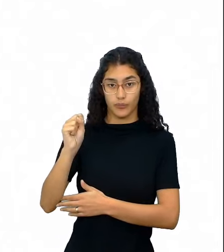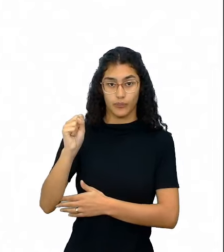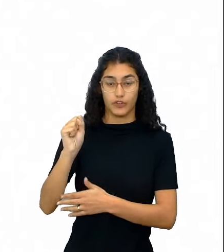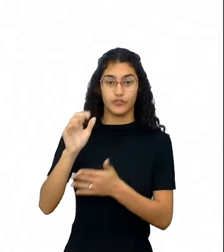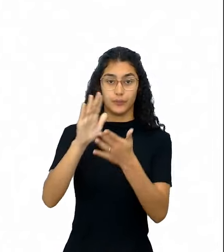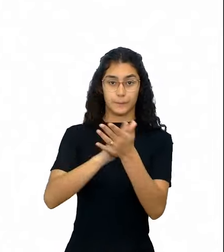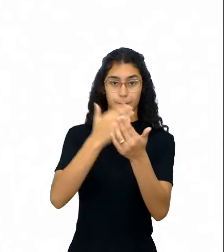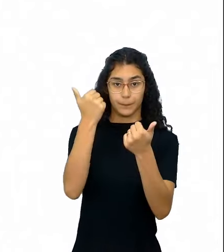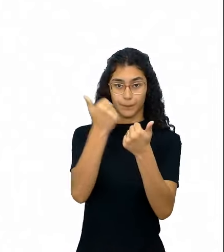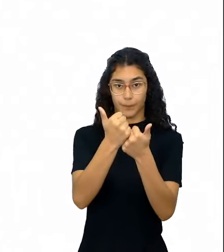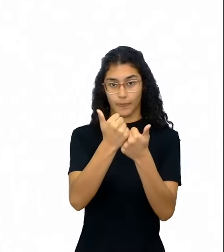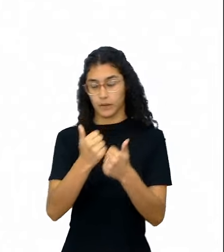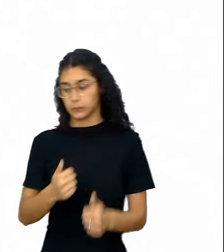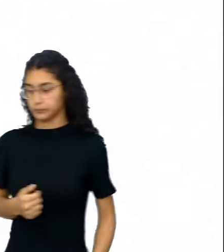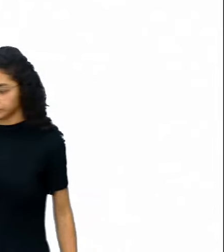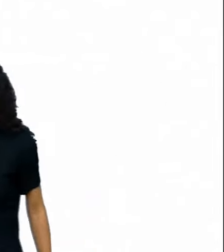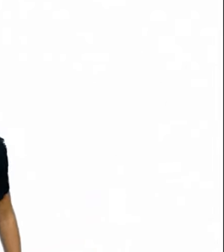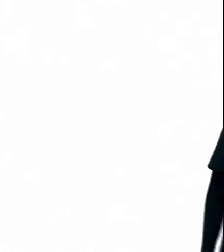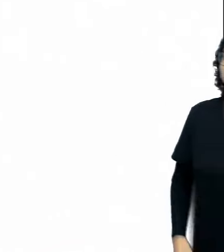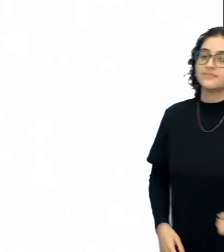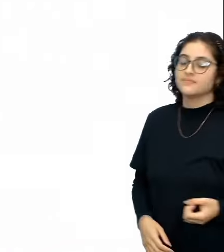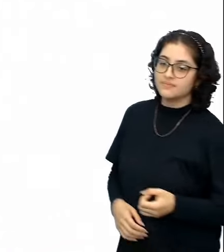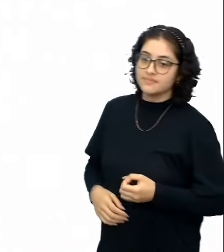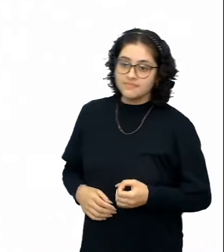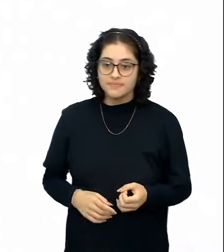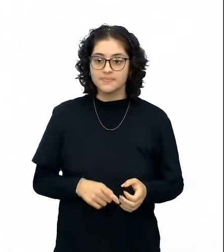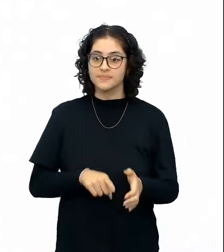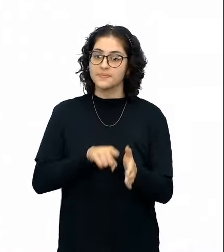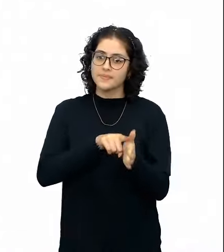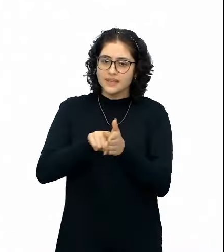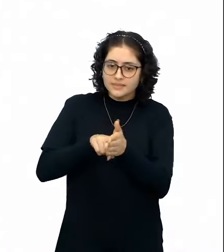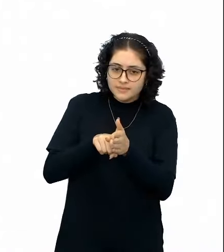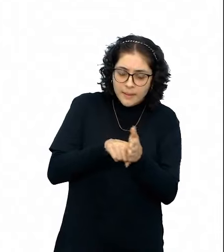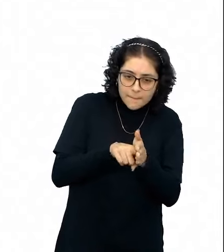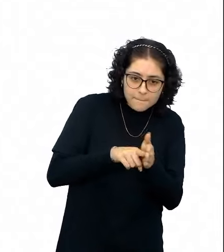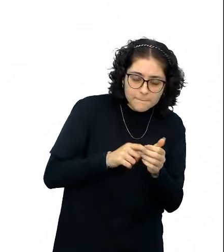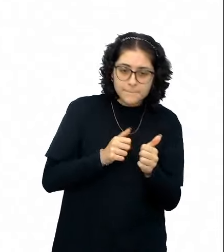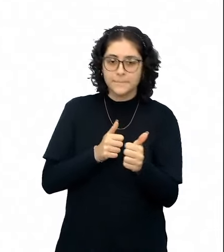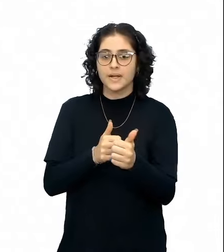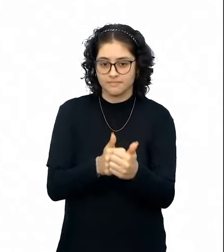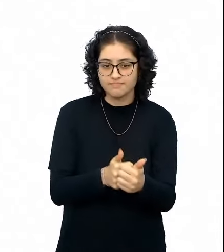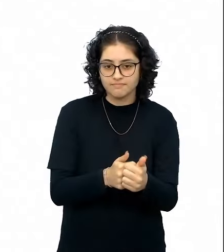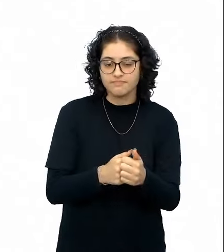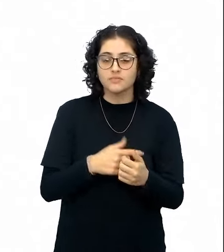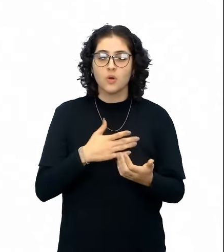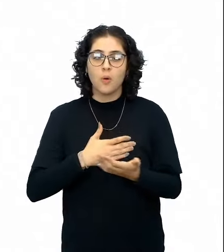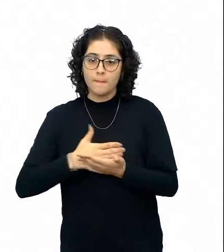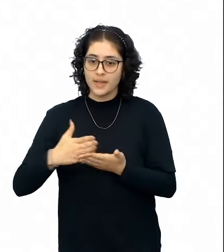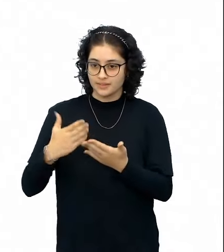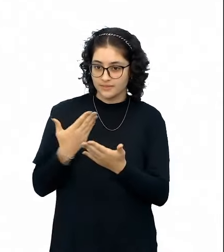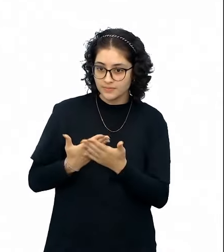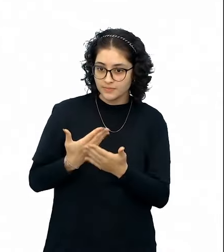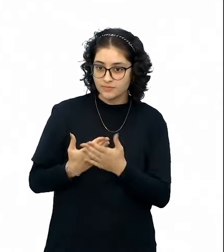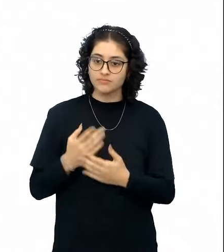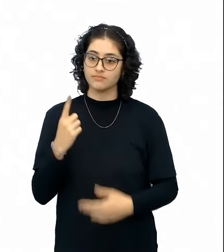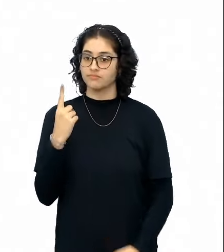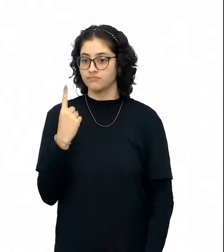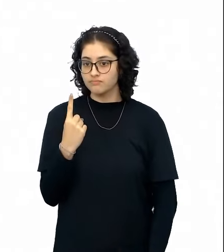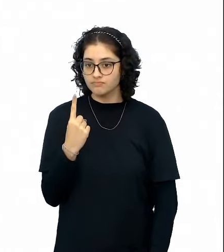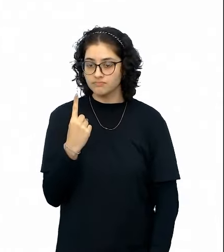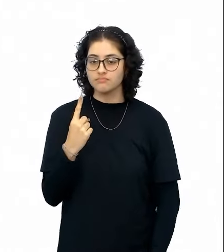para dar uma pesquisada, dar uma analisada um pouco mais de perto. Mas começa lá na aula 1, essa situação de aprendizagem, com